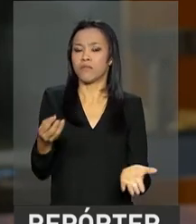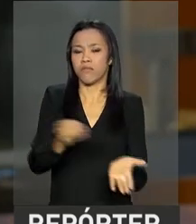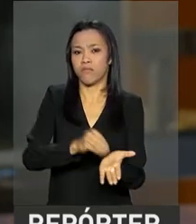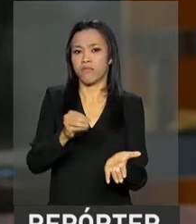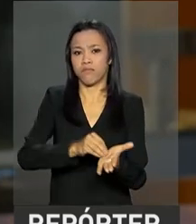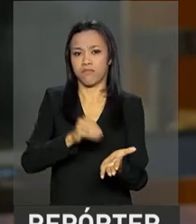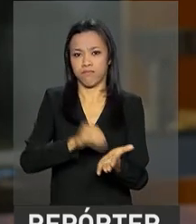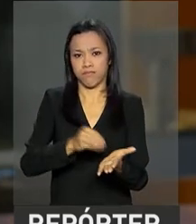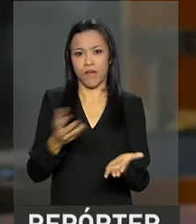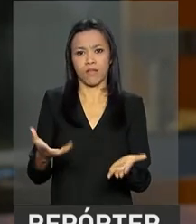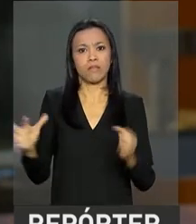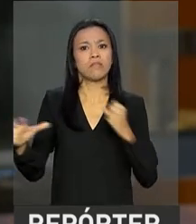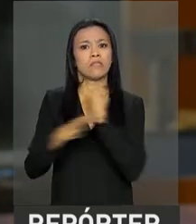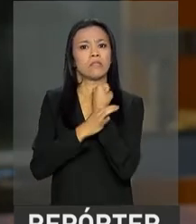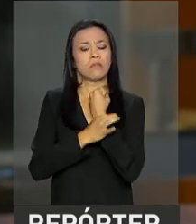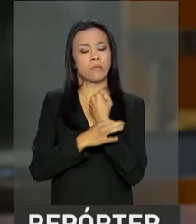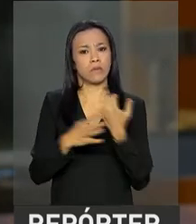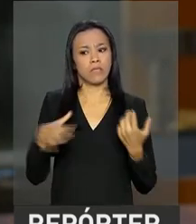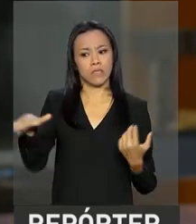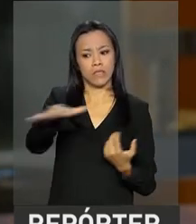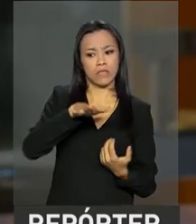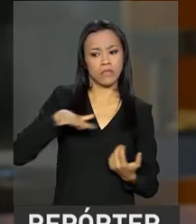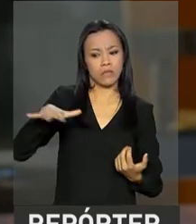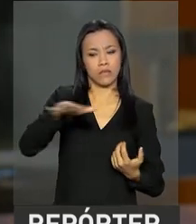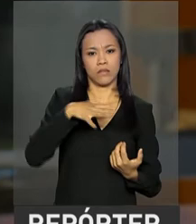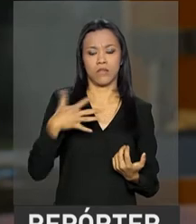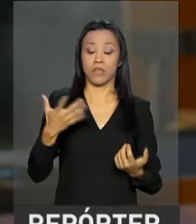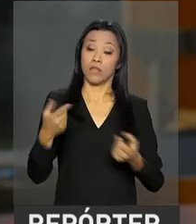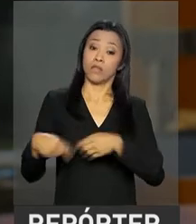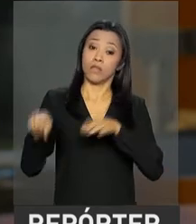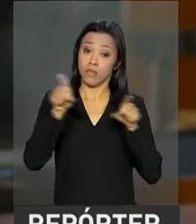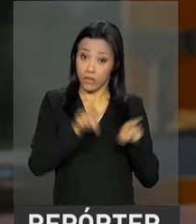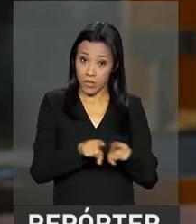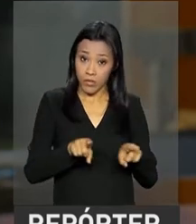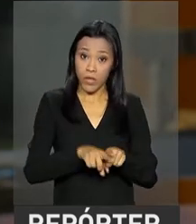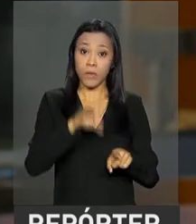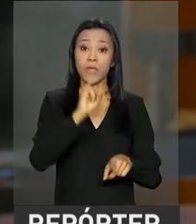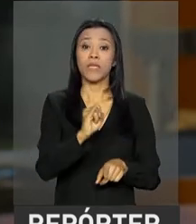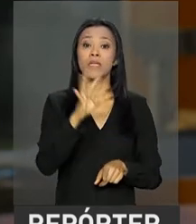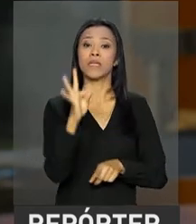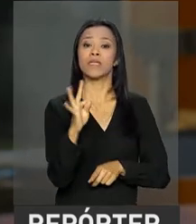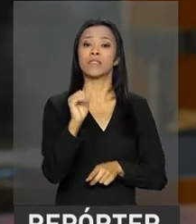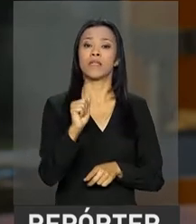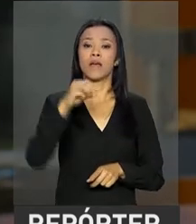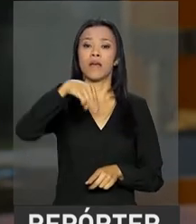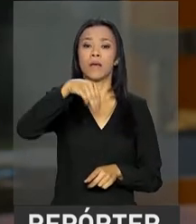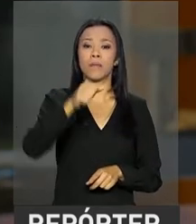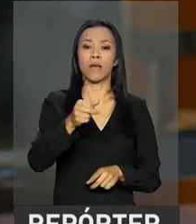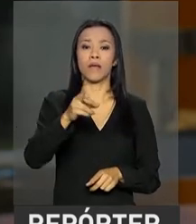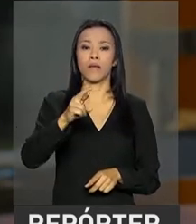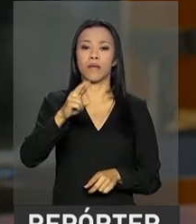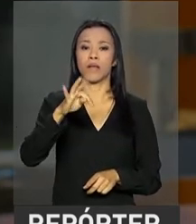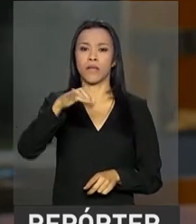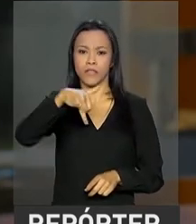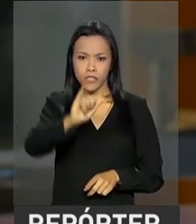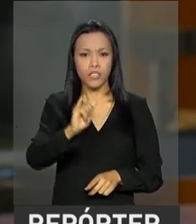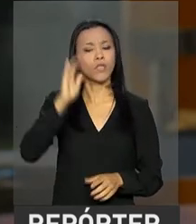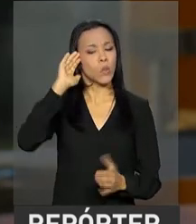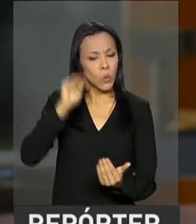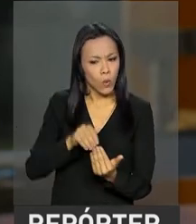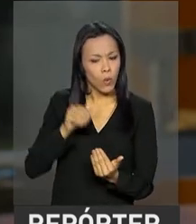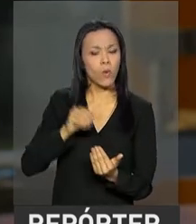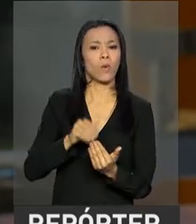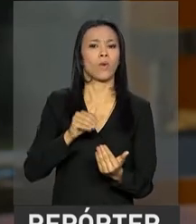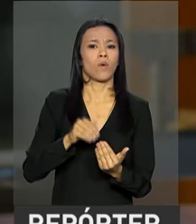da segurança na região o itamaraty afirma que o governo brasileiro reitera seu apoio às resoluções